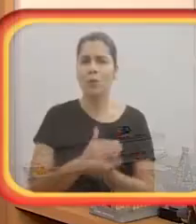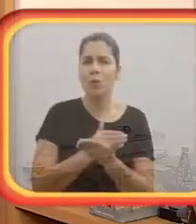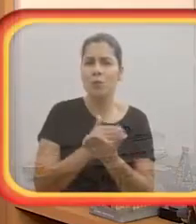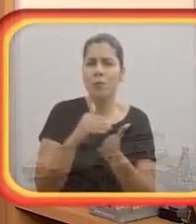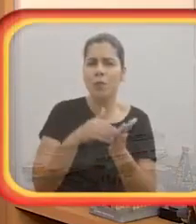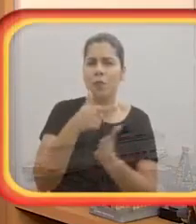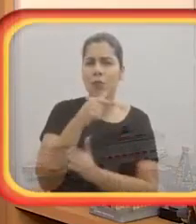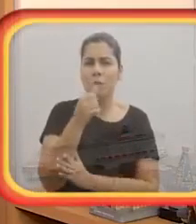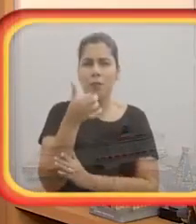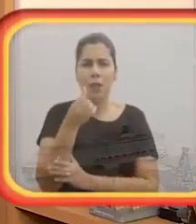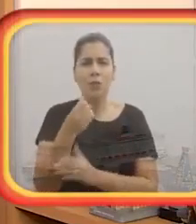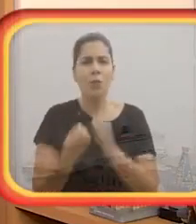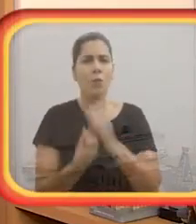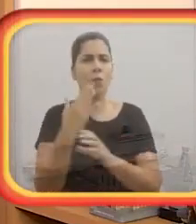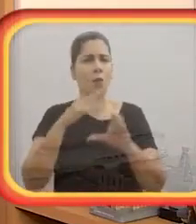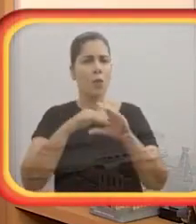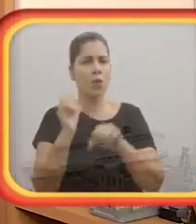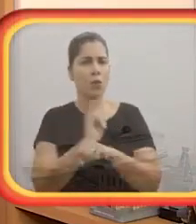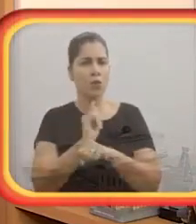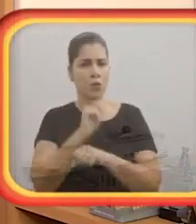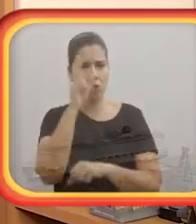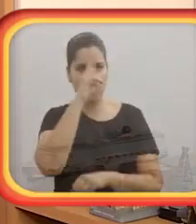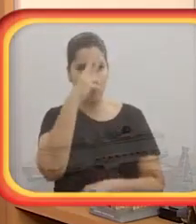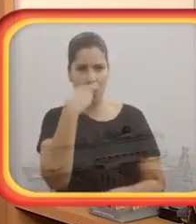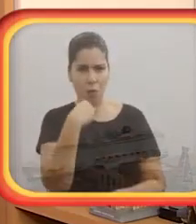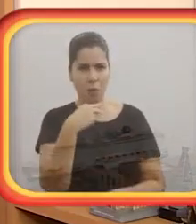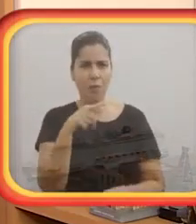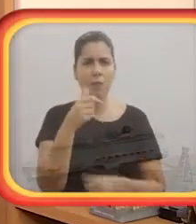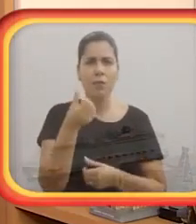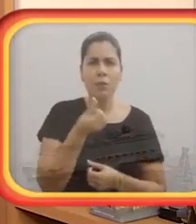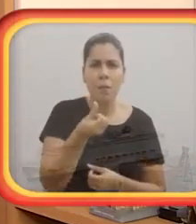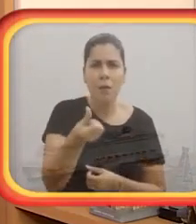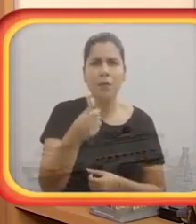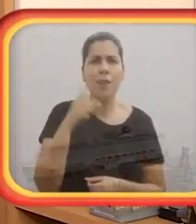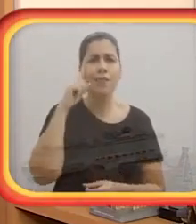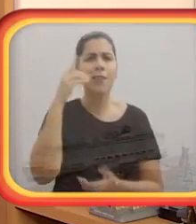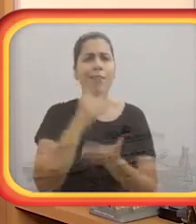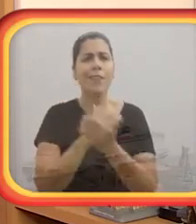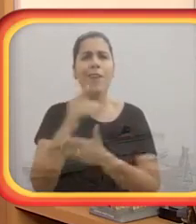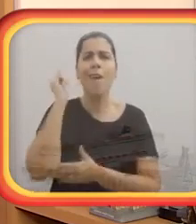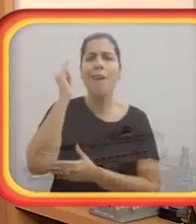O canal no YouTube do Histórias de Cego surgiu no final de 2016, segundo semestre.